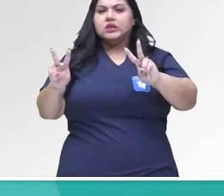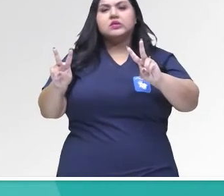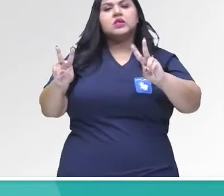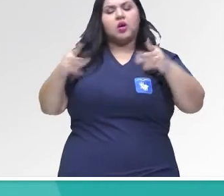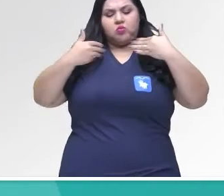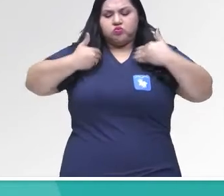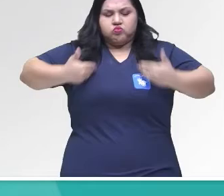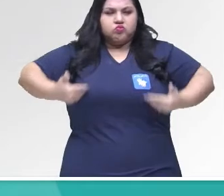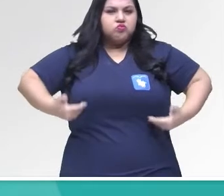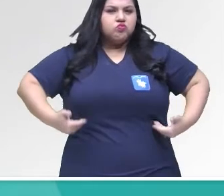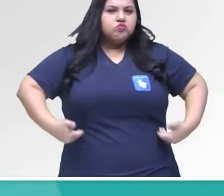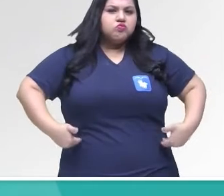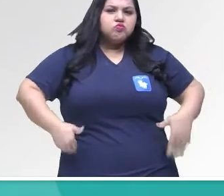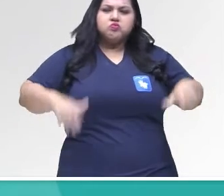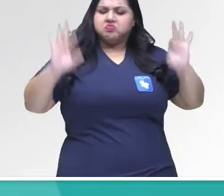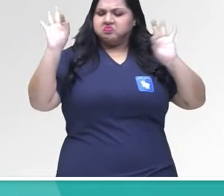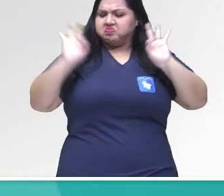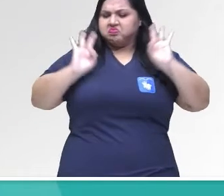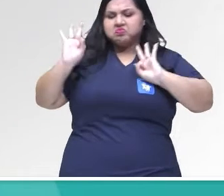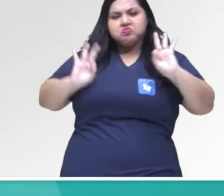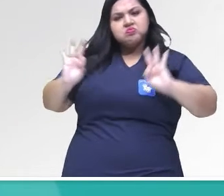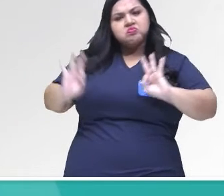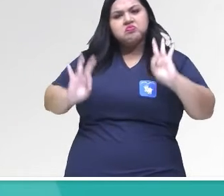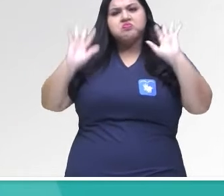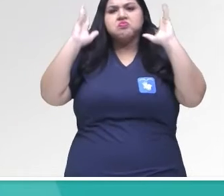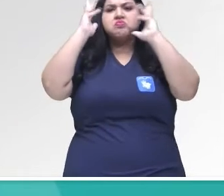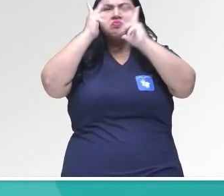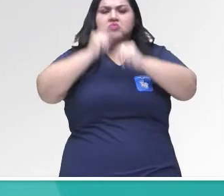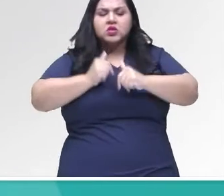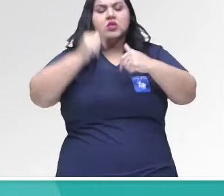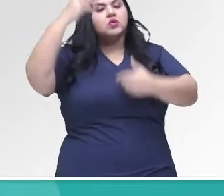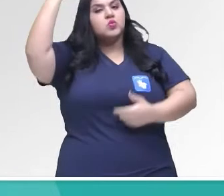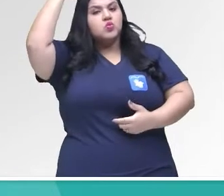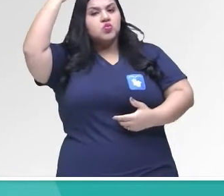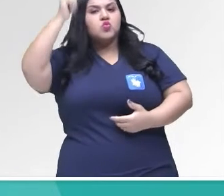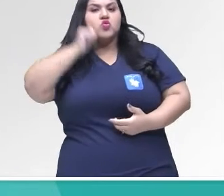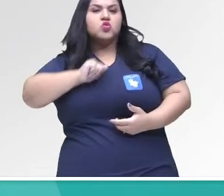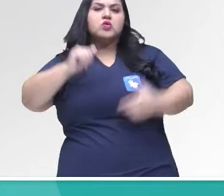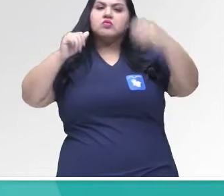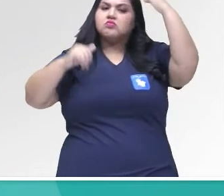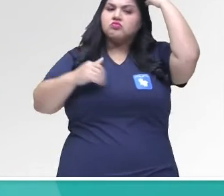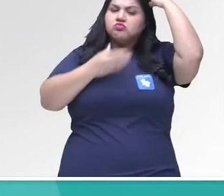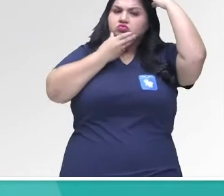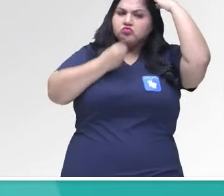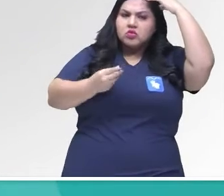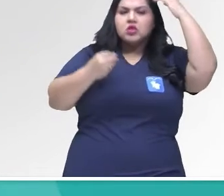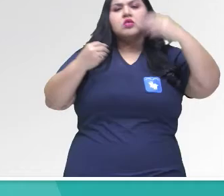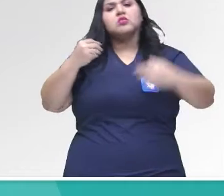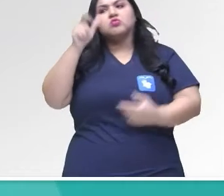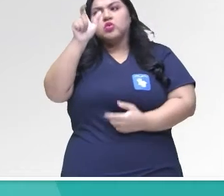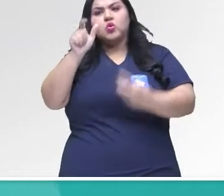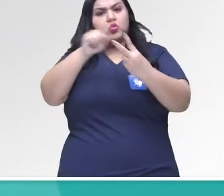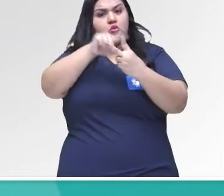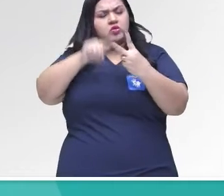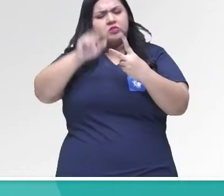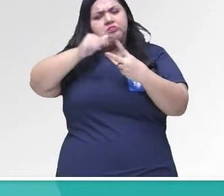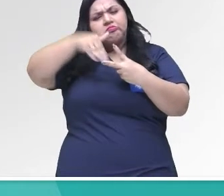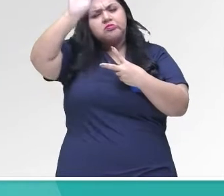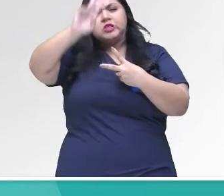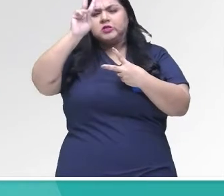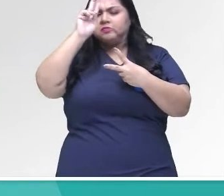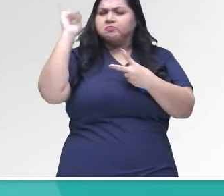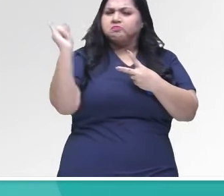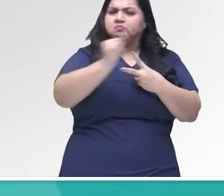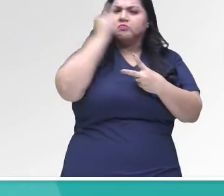ricamente, né, todo confeccionado. Então, o rei e a rainha, as figuras mais importantes do cortejo, é por